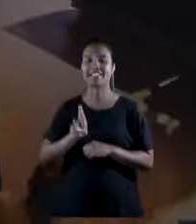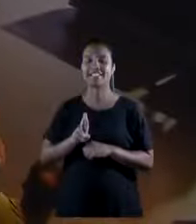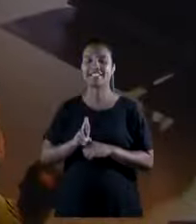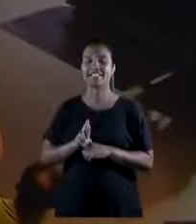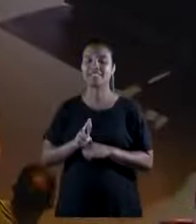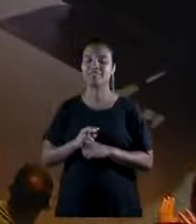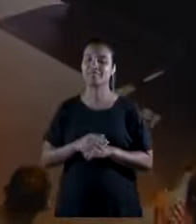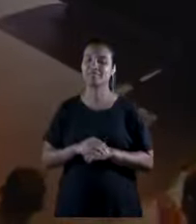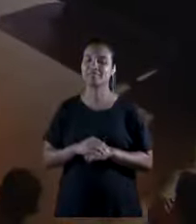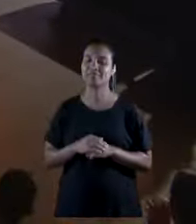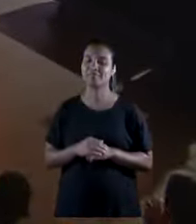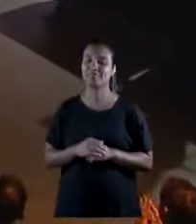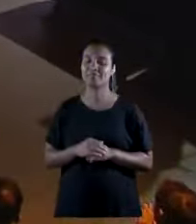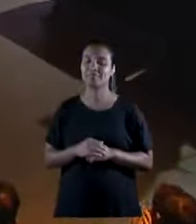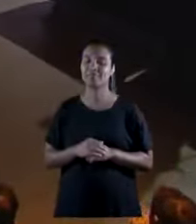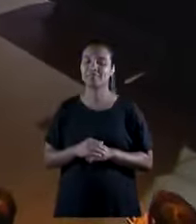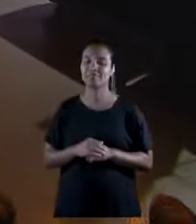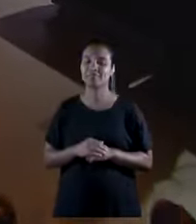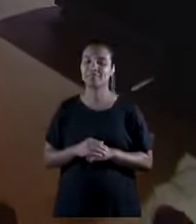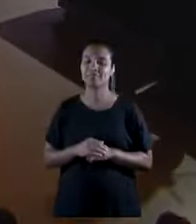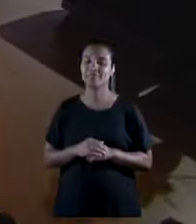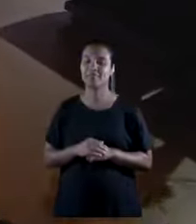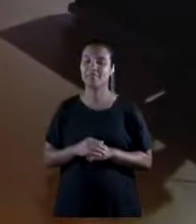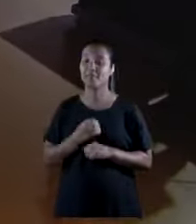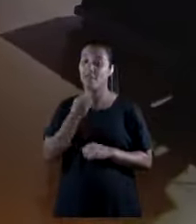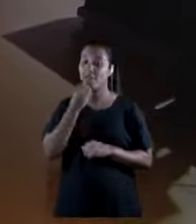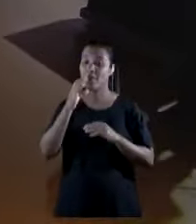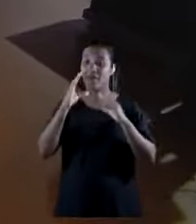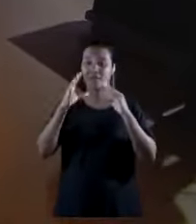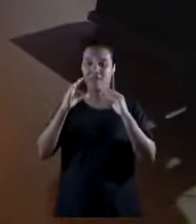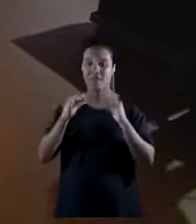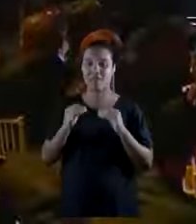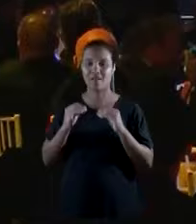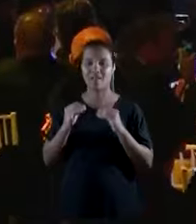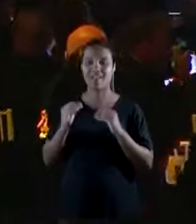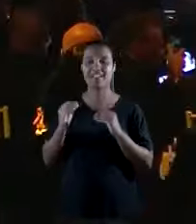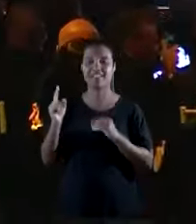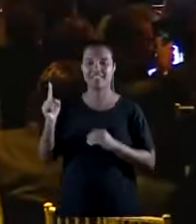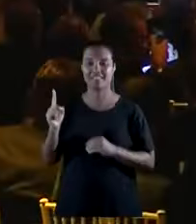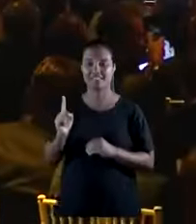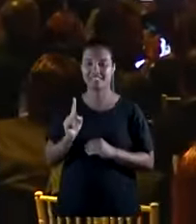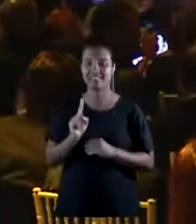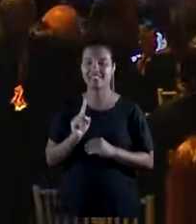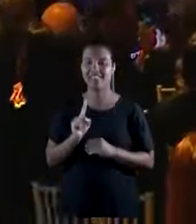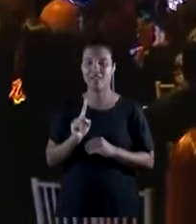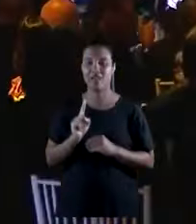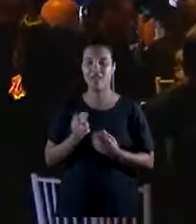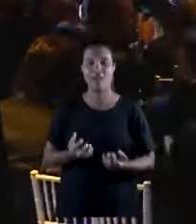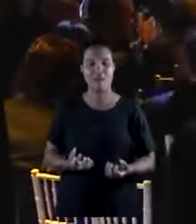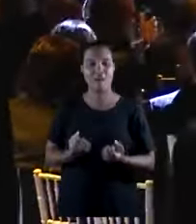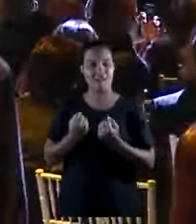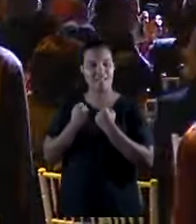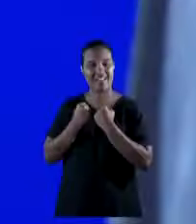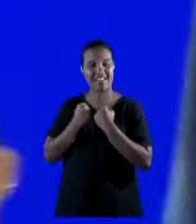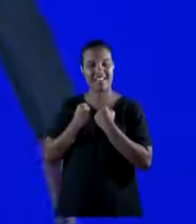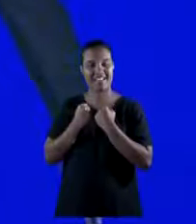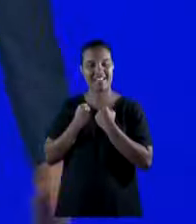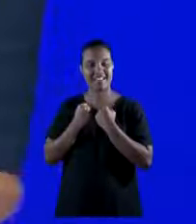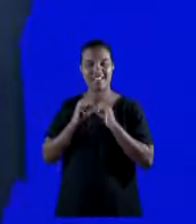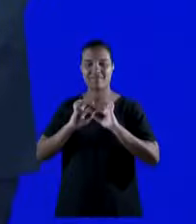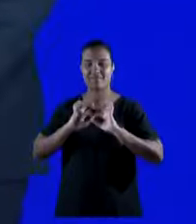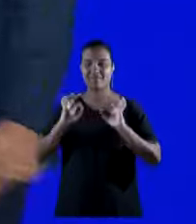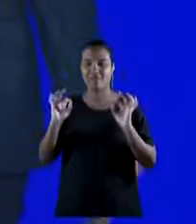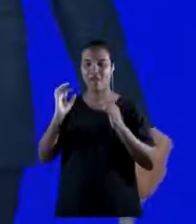aqui comigo. Palmas, boa noite, Veloso. Boa noite, gente. Craque, goleiraço. Muito obrigado, boa